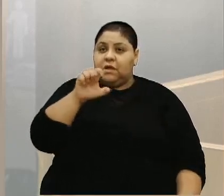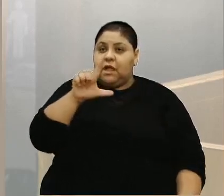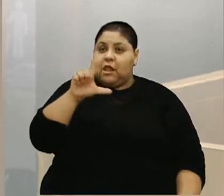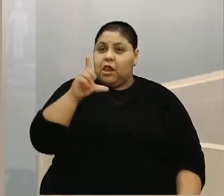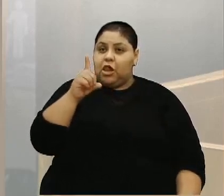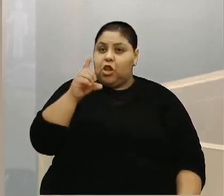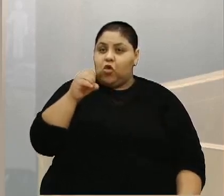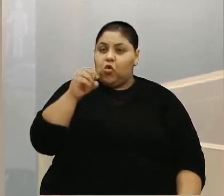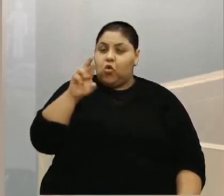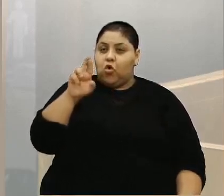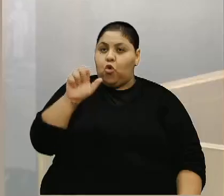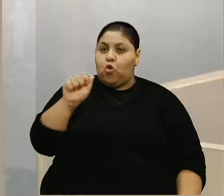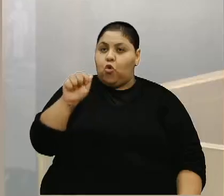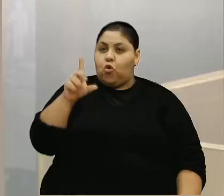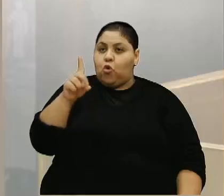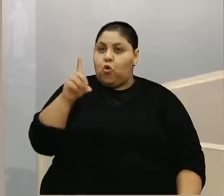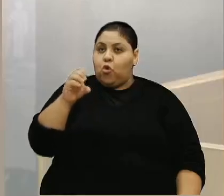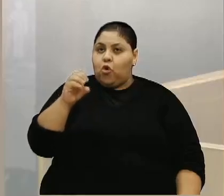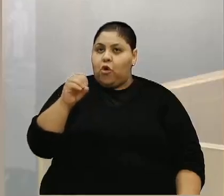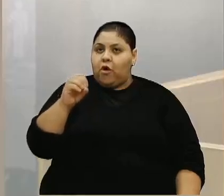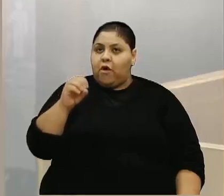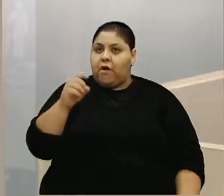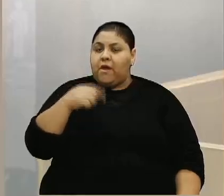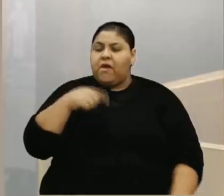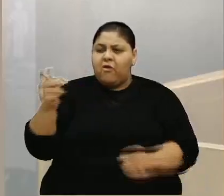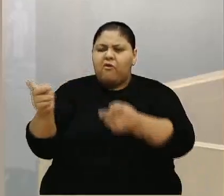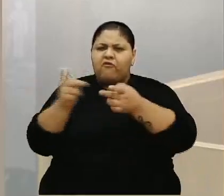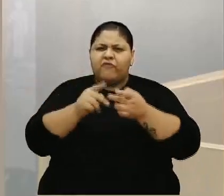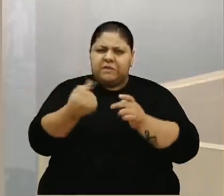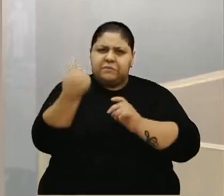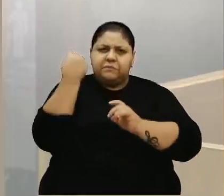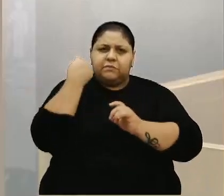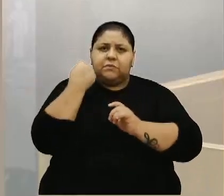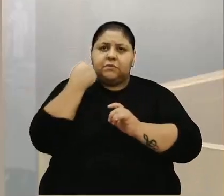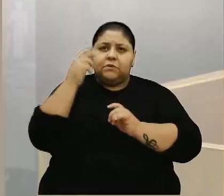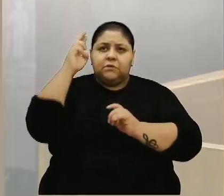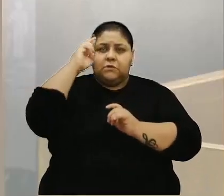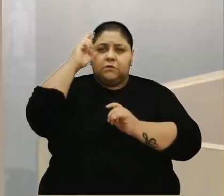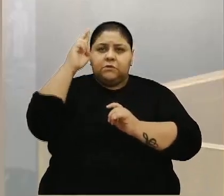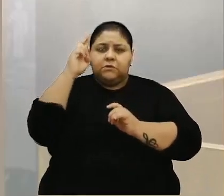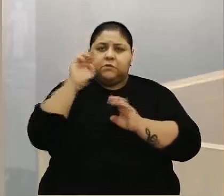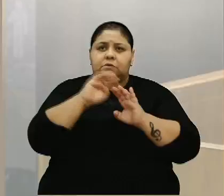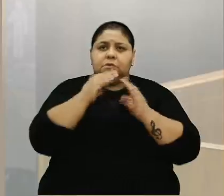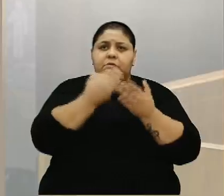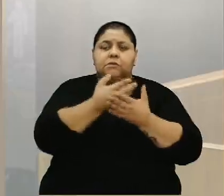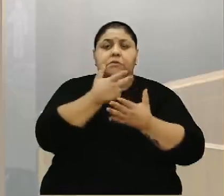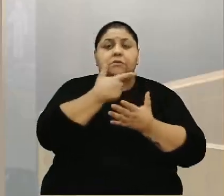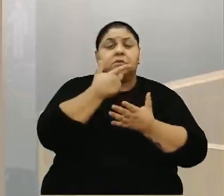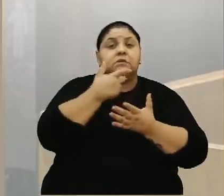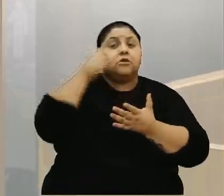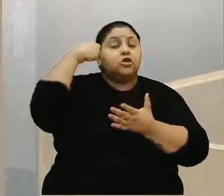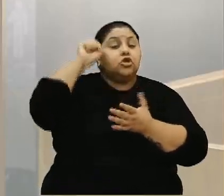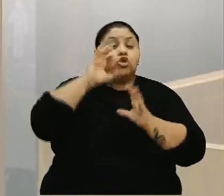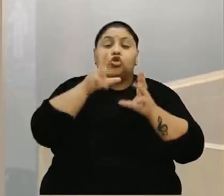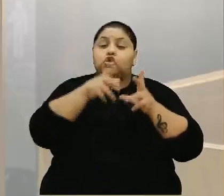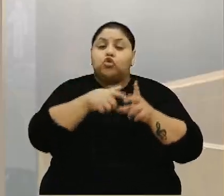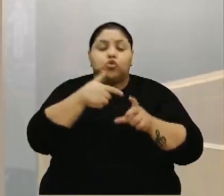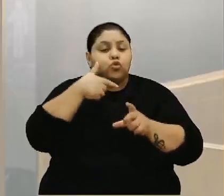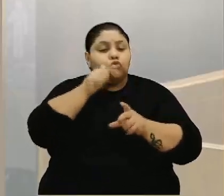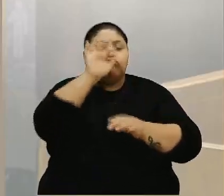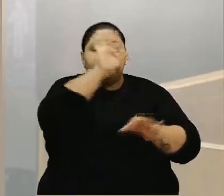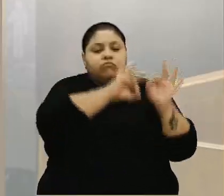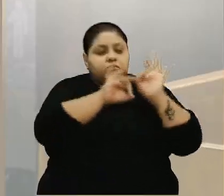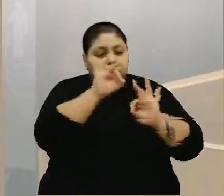dias atrás eu estive visitando um colégio, quando a diretora do colégio falou: Xuxa, tudo que você conseguir